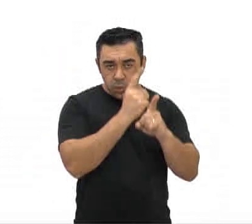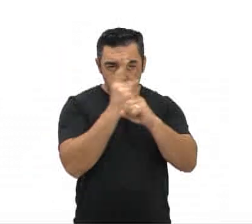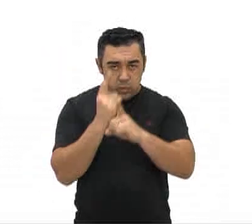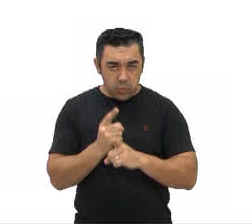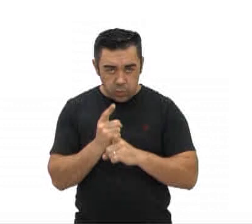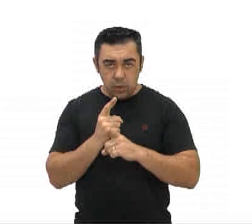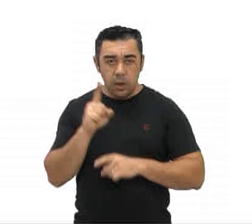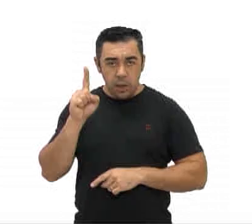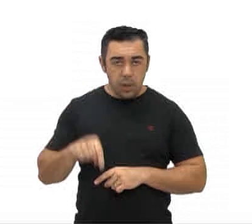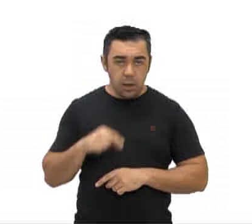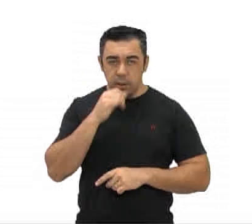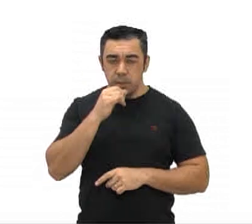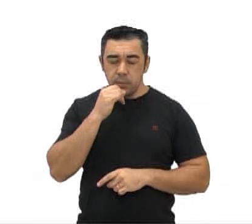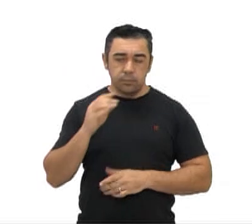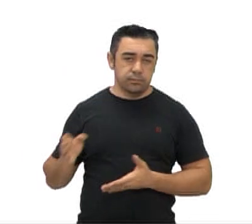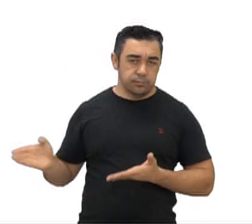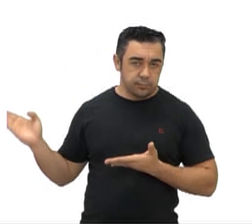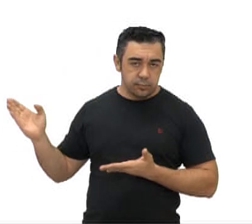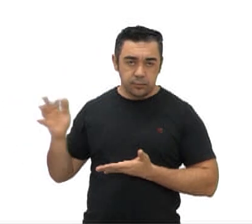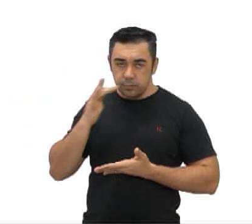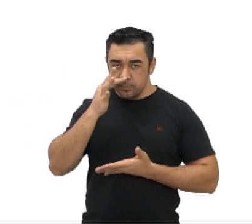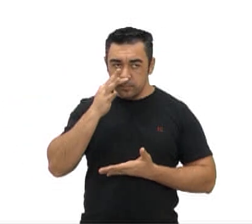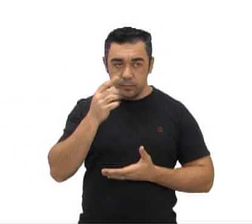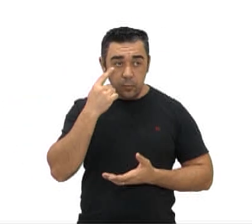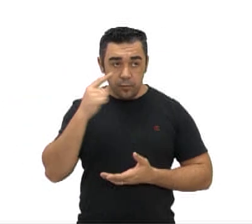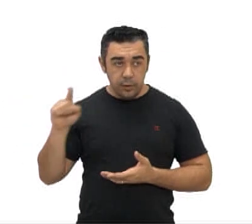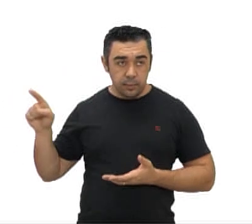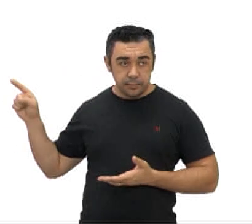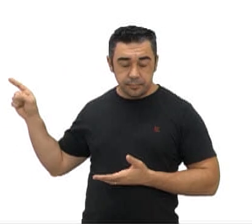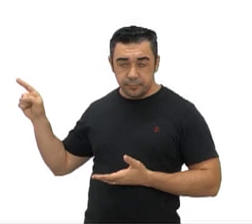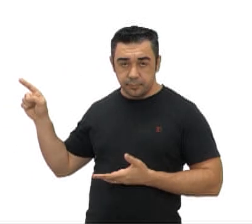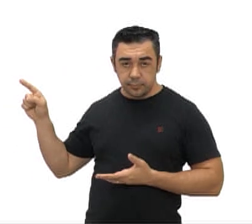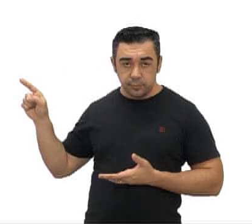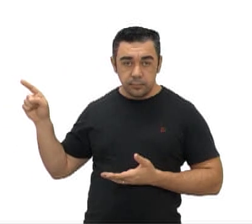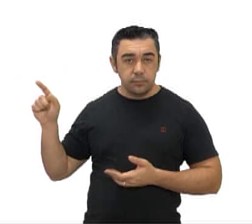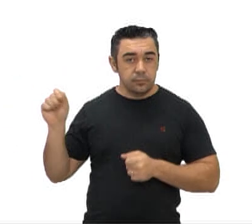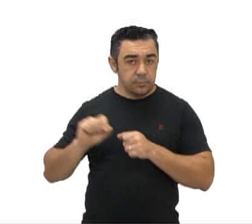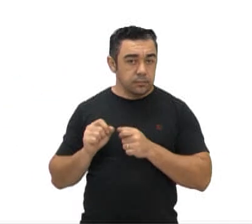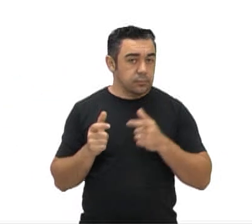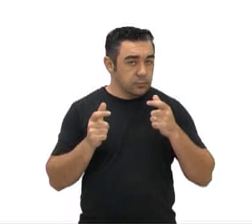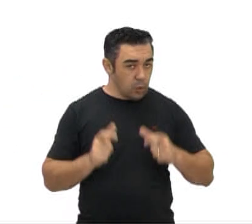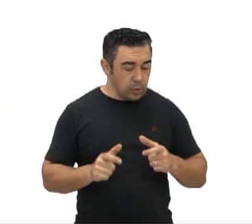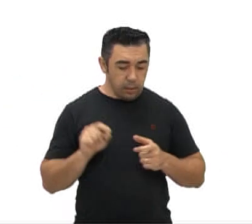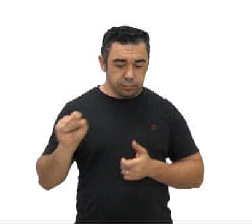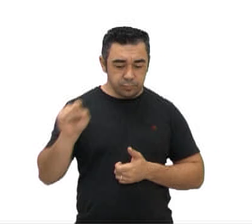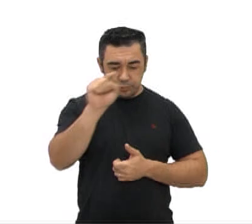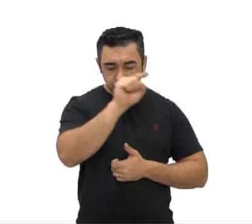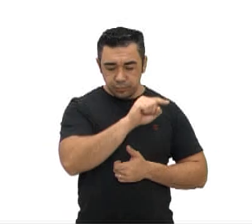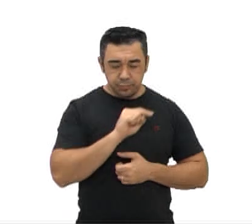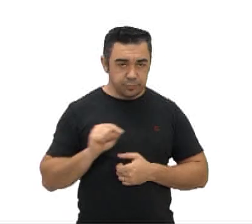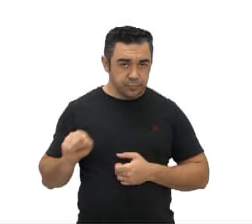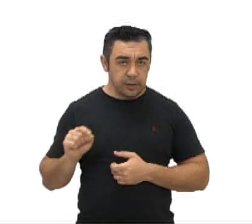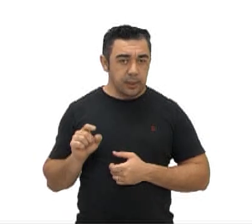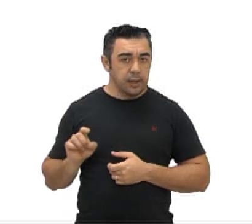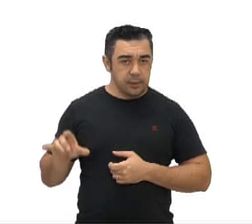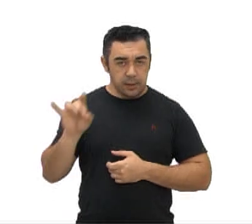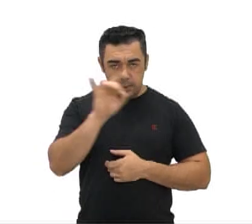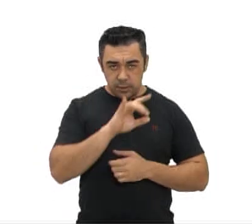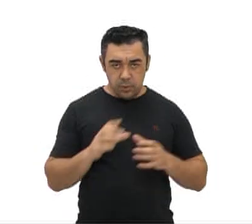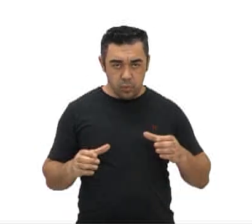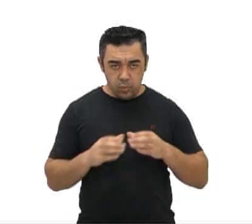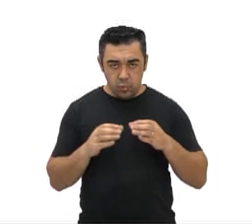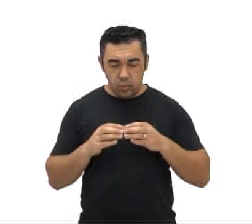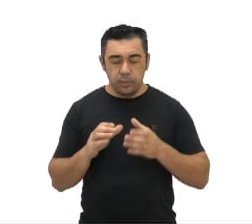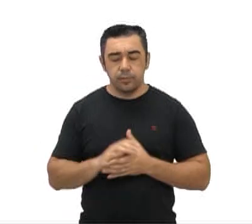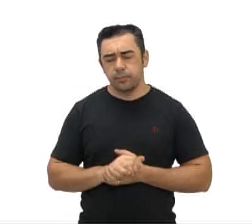encontradas, de uma espécie de orquídea. Então vamos ver aqui, ó. Tá aqui o desenho da localização de cada espécie, tá? De cada grupo ali de